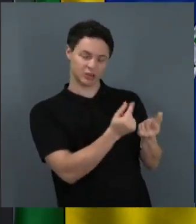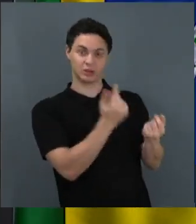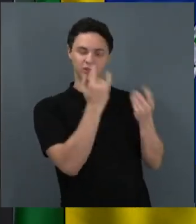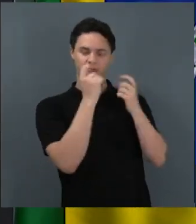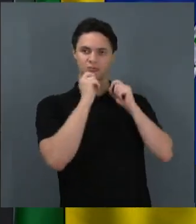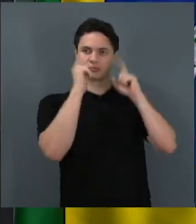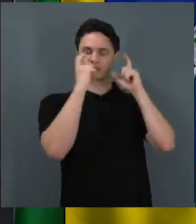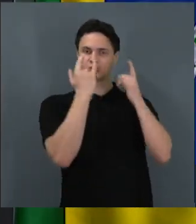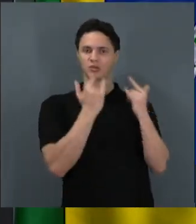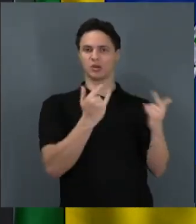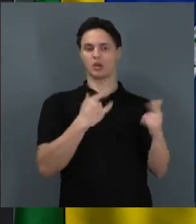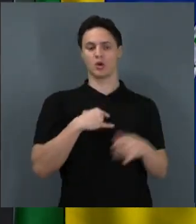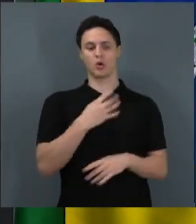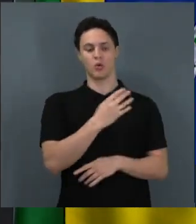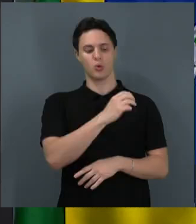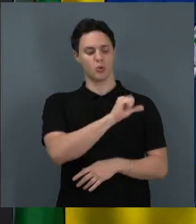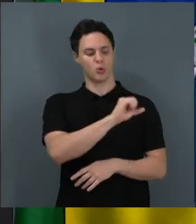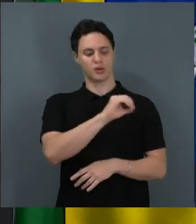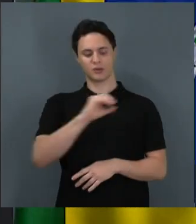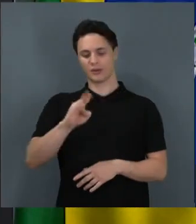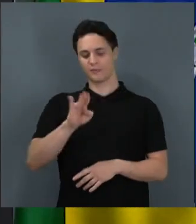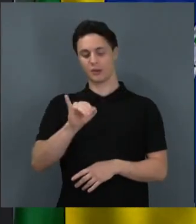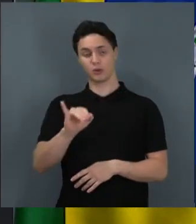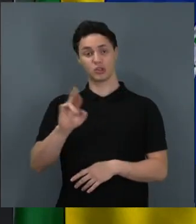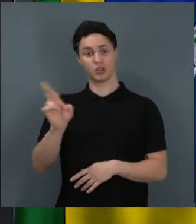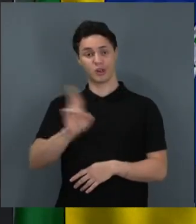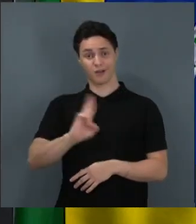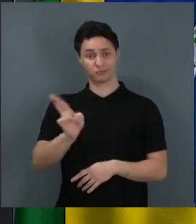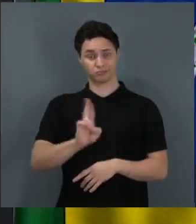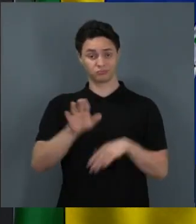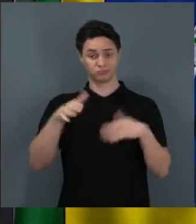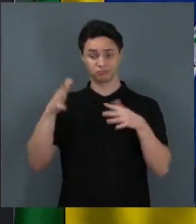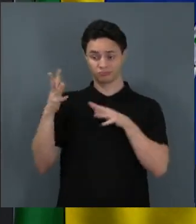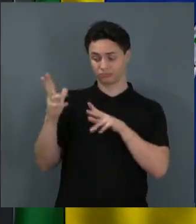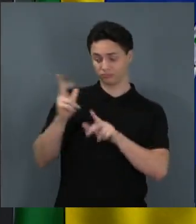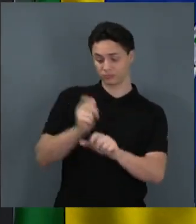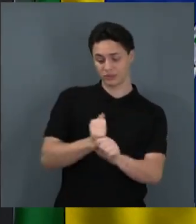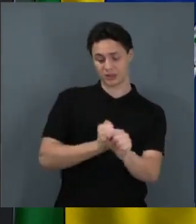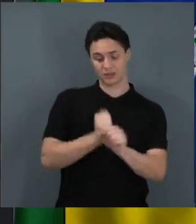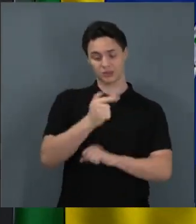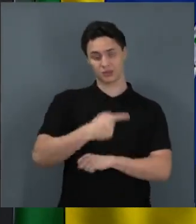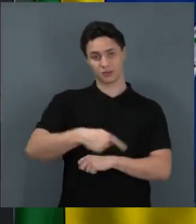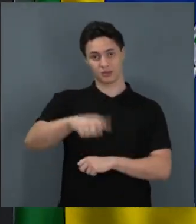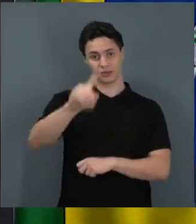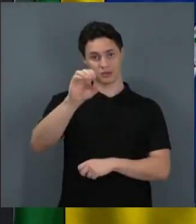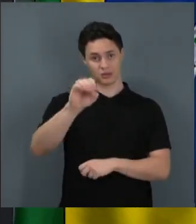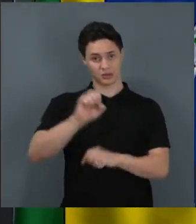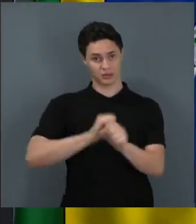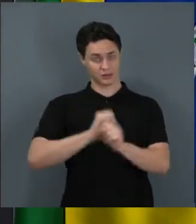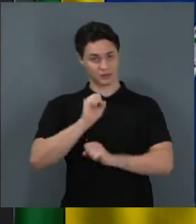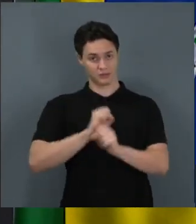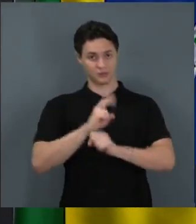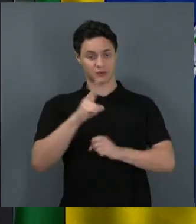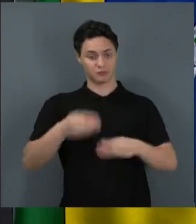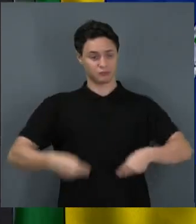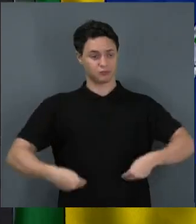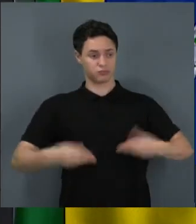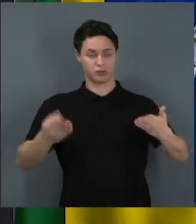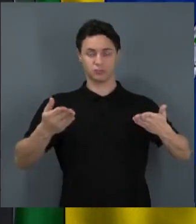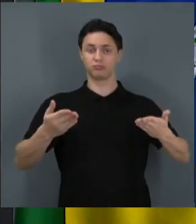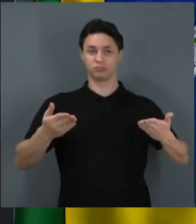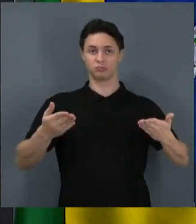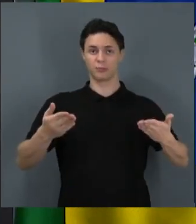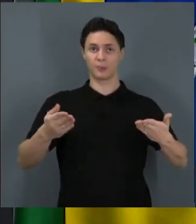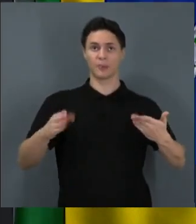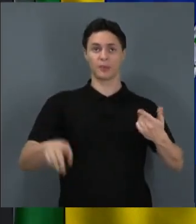de 800 bilhões de reais, que ao longo dos próximos 10 anos vão ser despendidos, vão ser disponibilizados